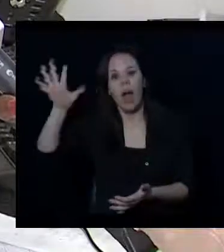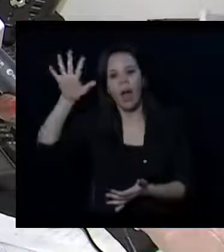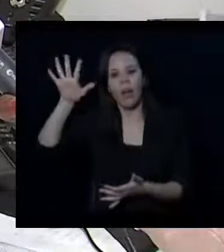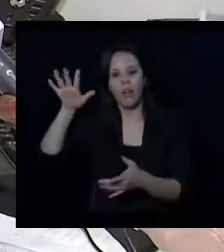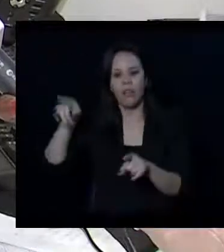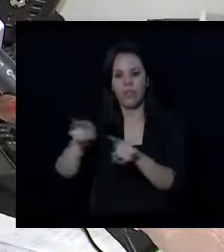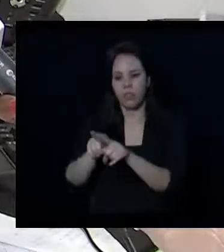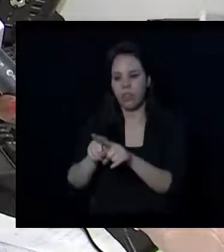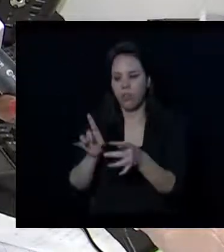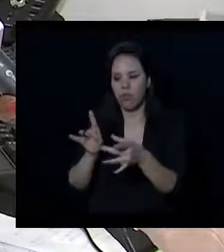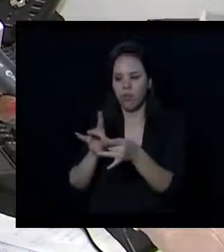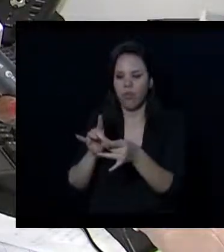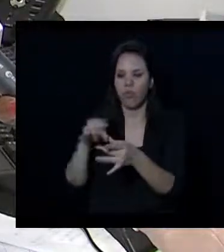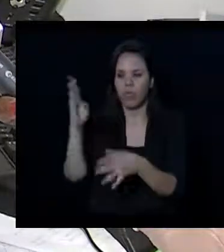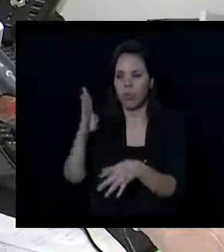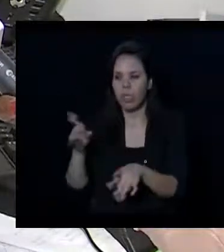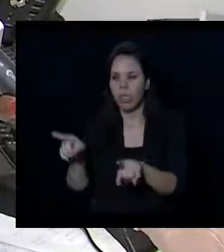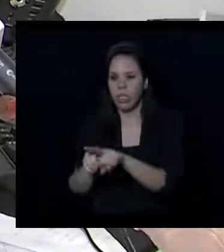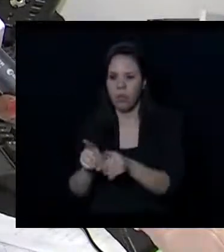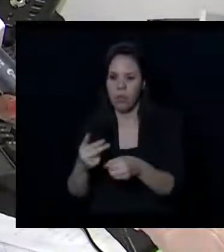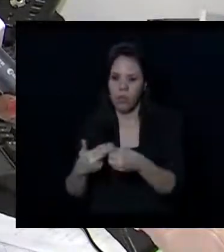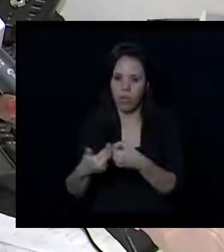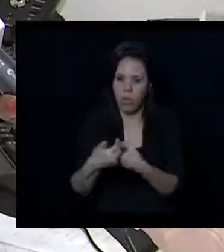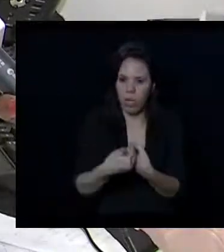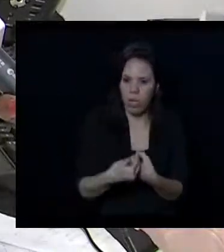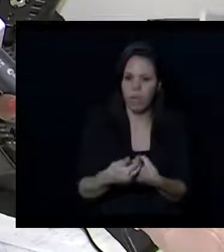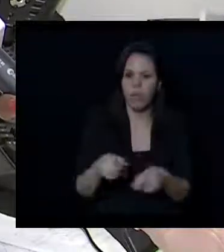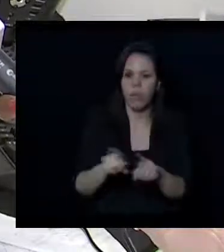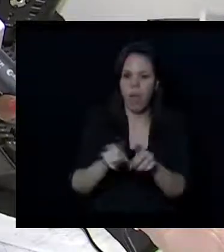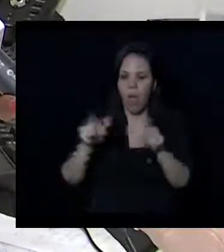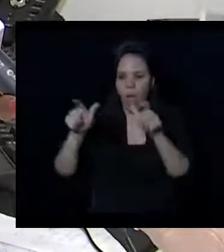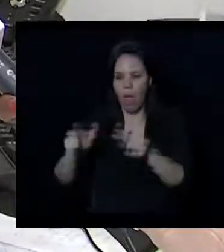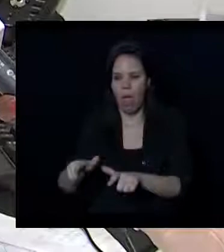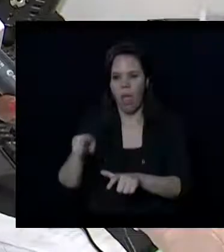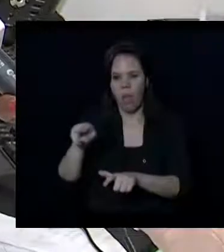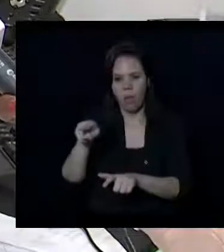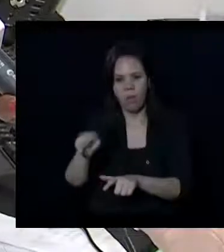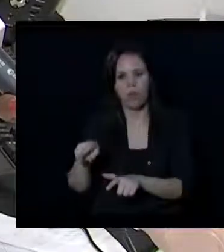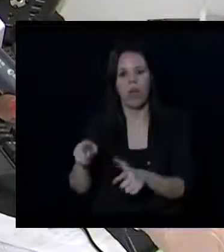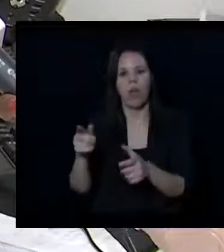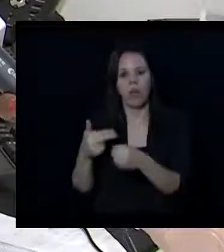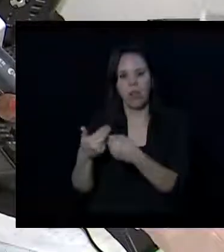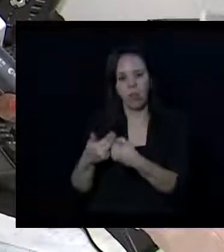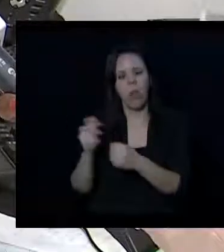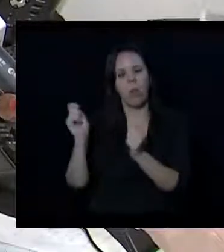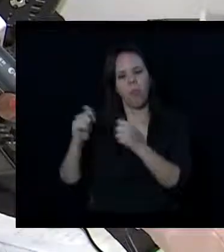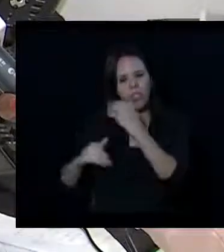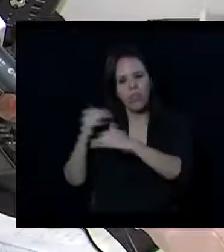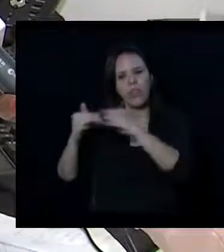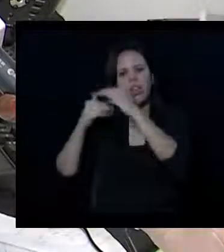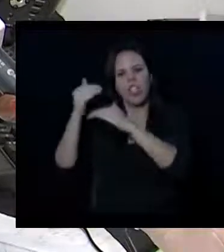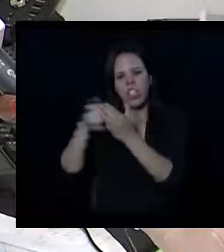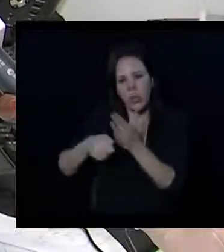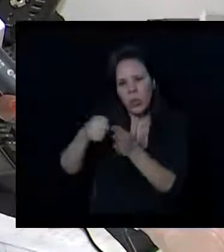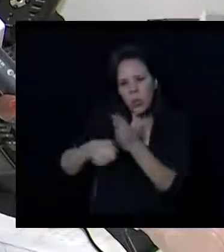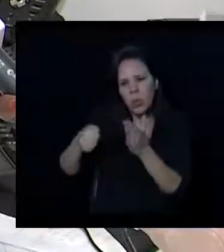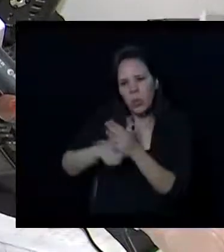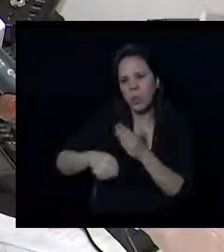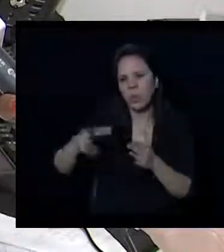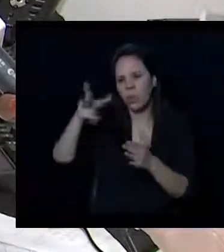com a Unicamp, criamos esse centro. Então, acho que vai ser um espaço onde nós vamos poder desenvolver políticas públicas